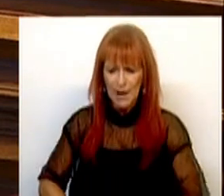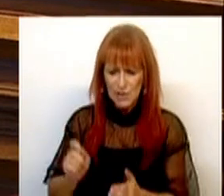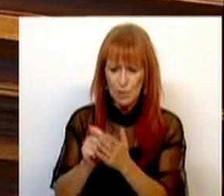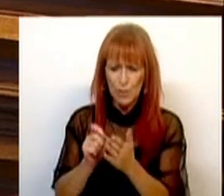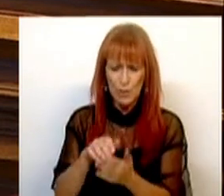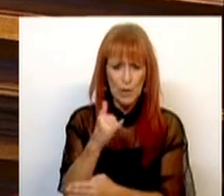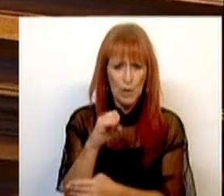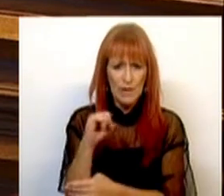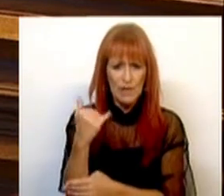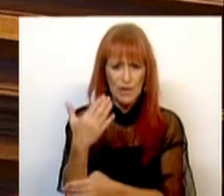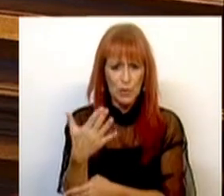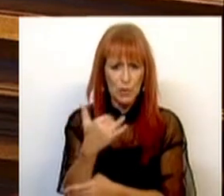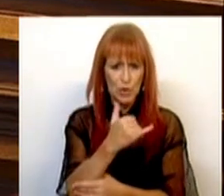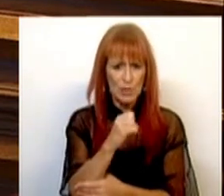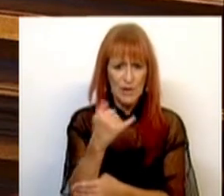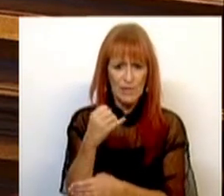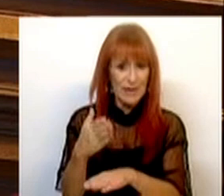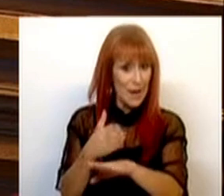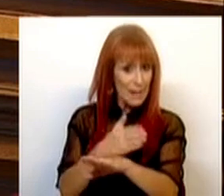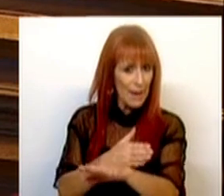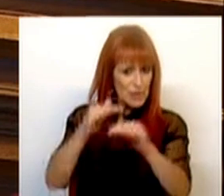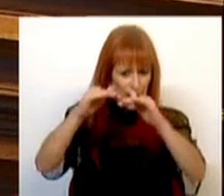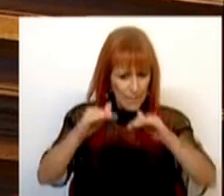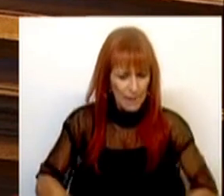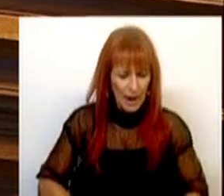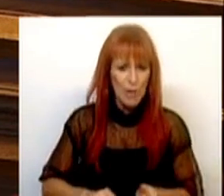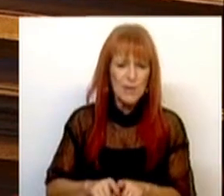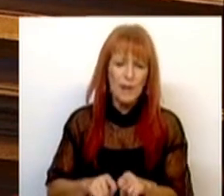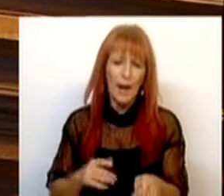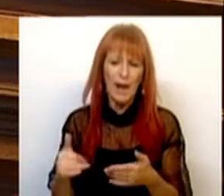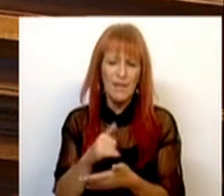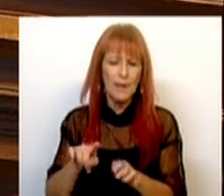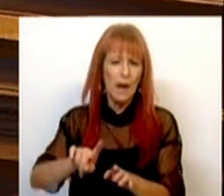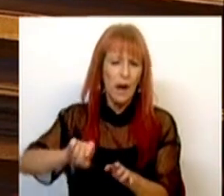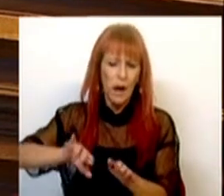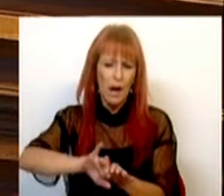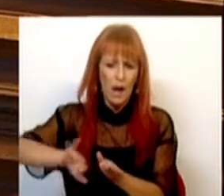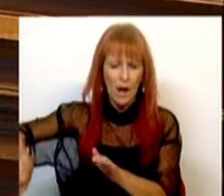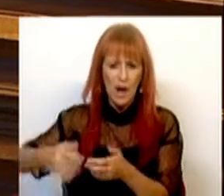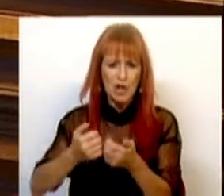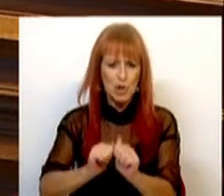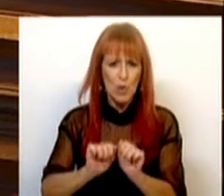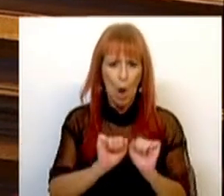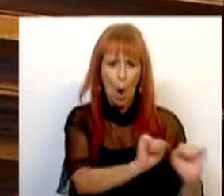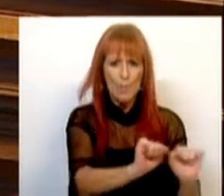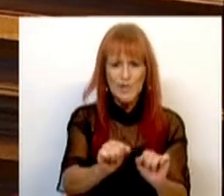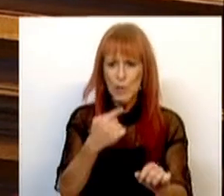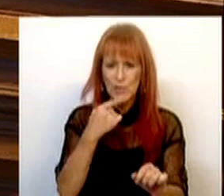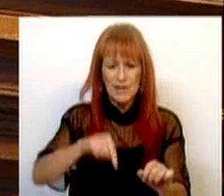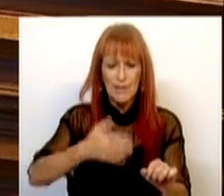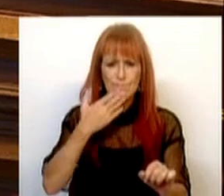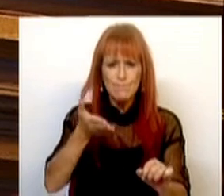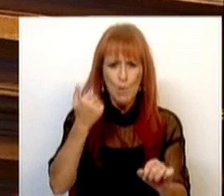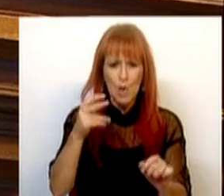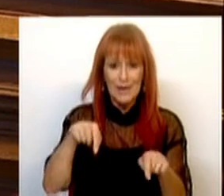em 2021 e 2020. Outro dado que é seletivamente escondido por todas as oposições neste debate,